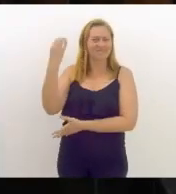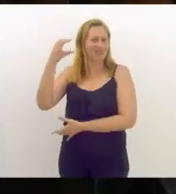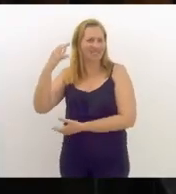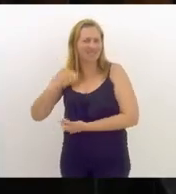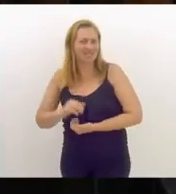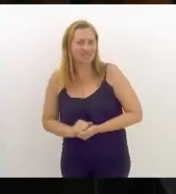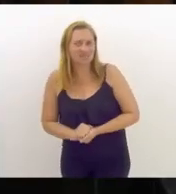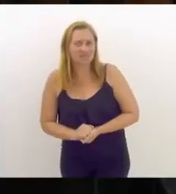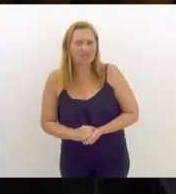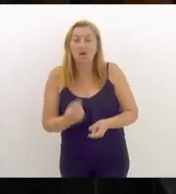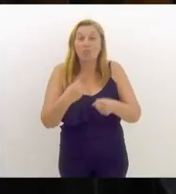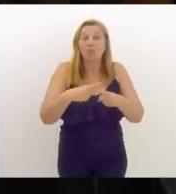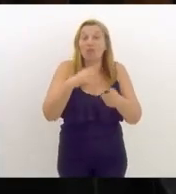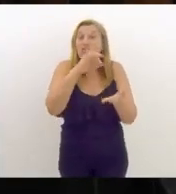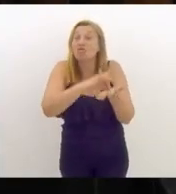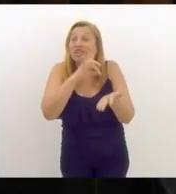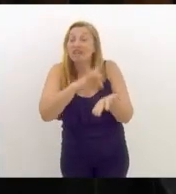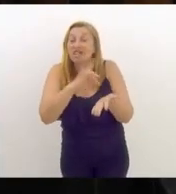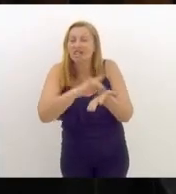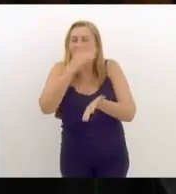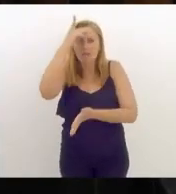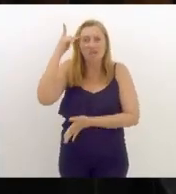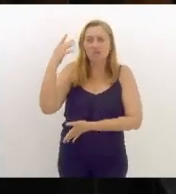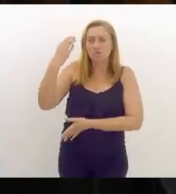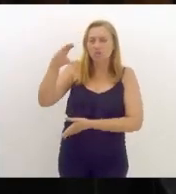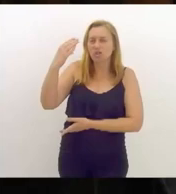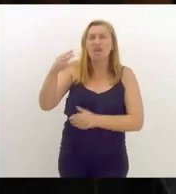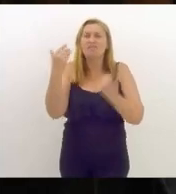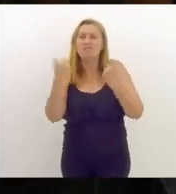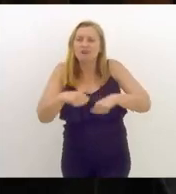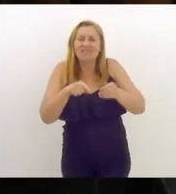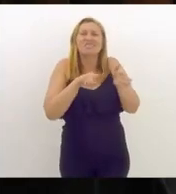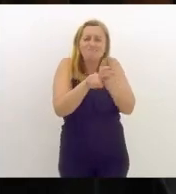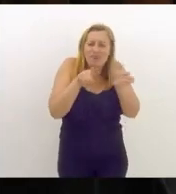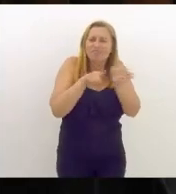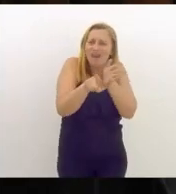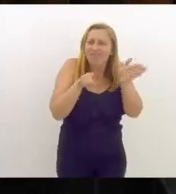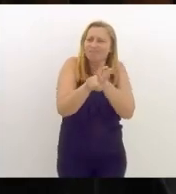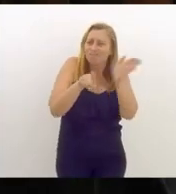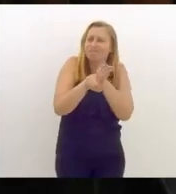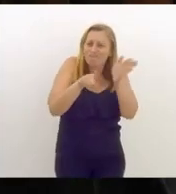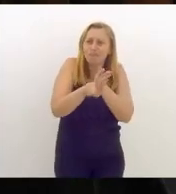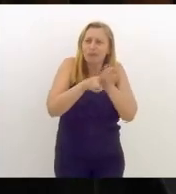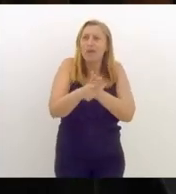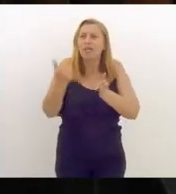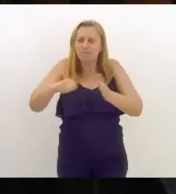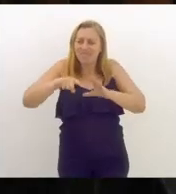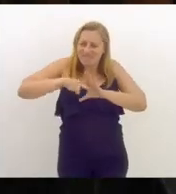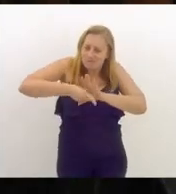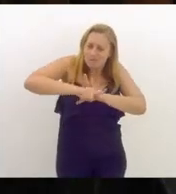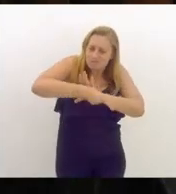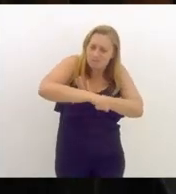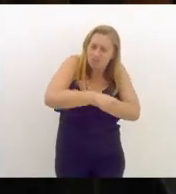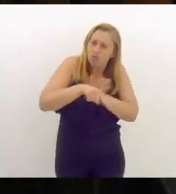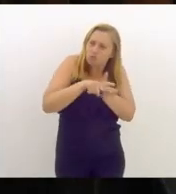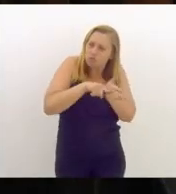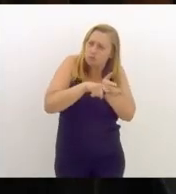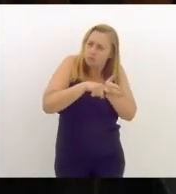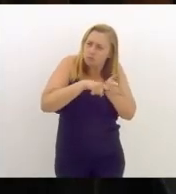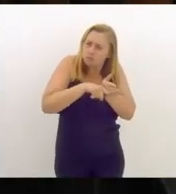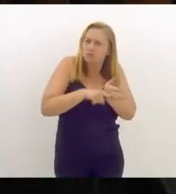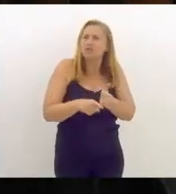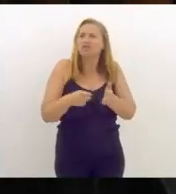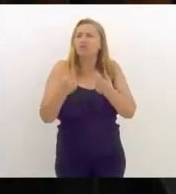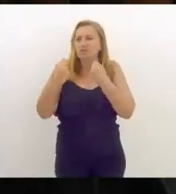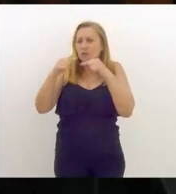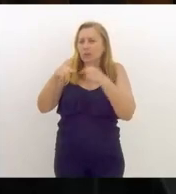porque o verdadeiro cientista ele precisa perguntar ele precisa questionar ele